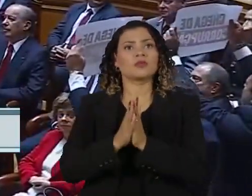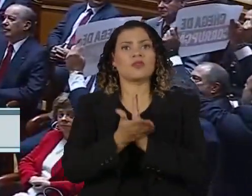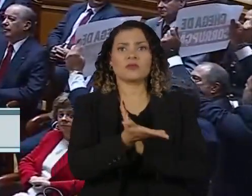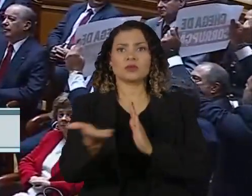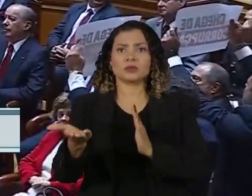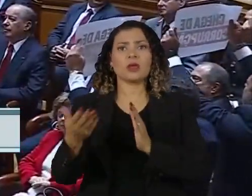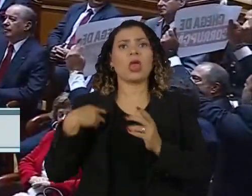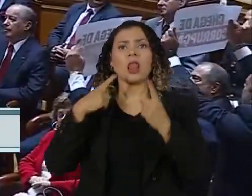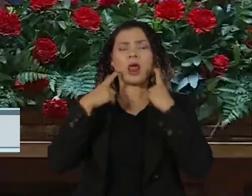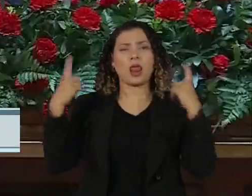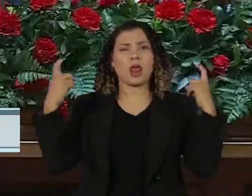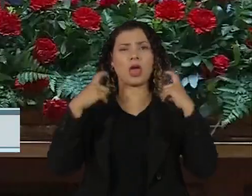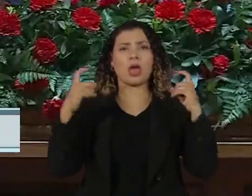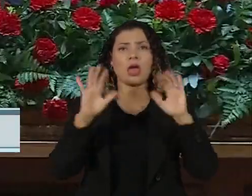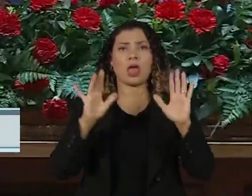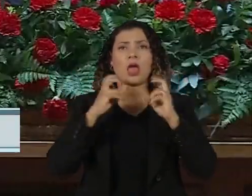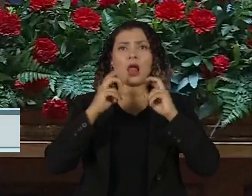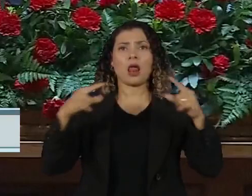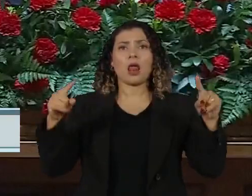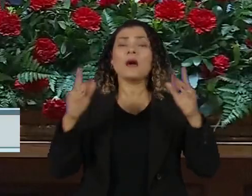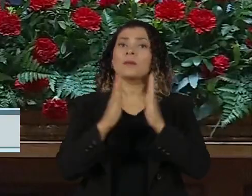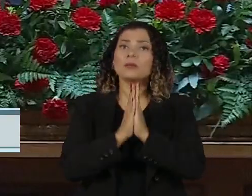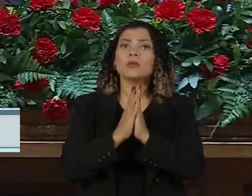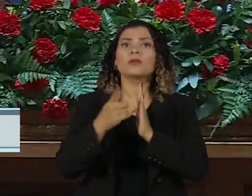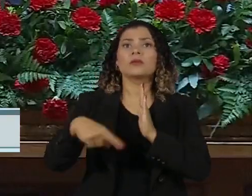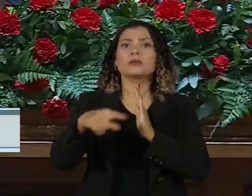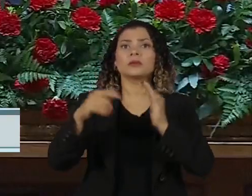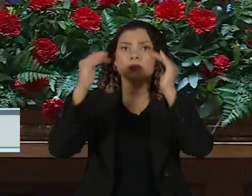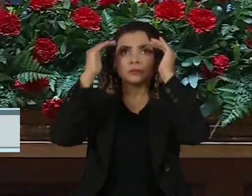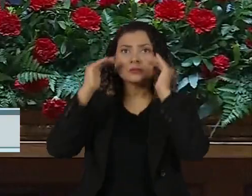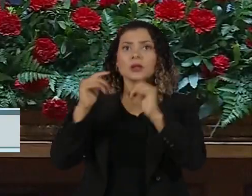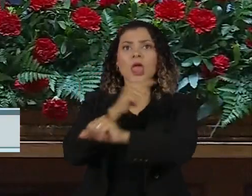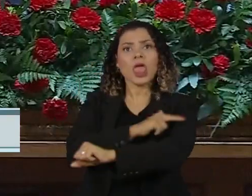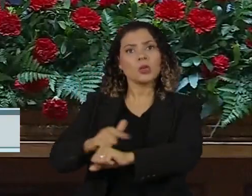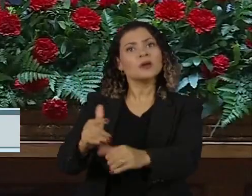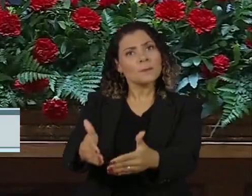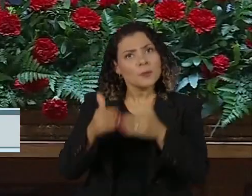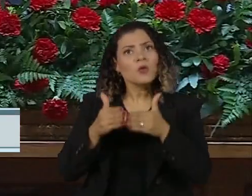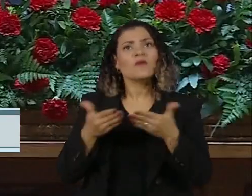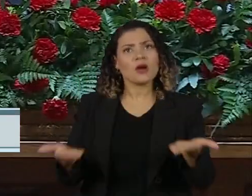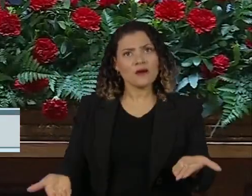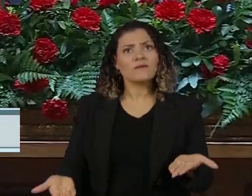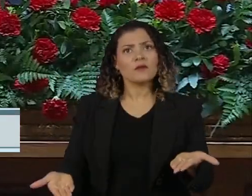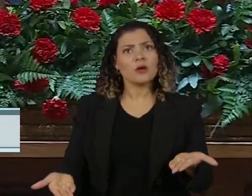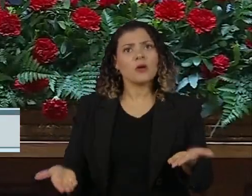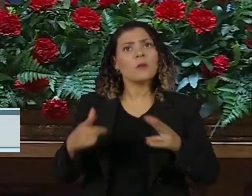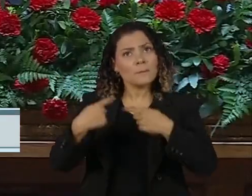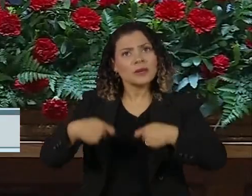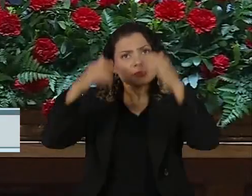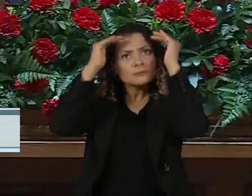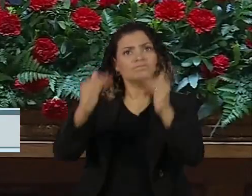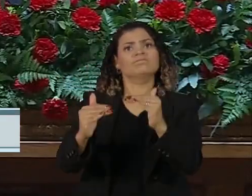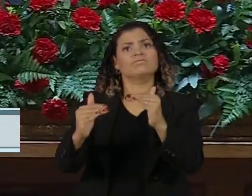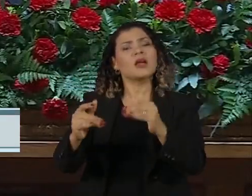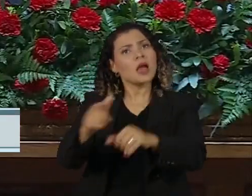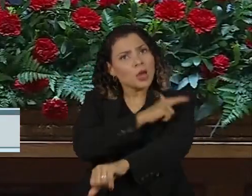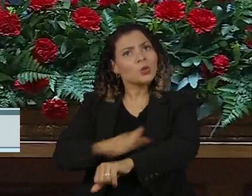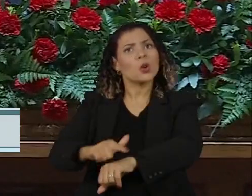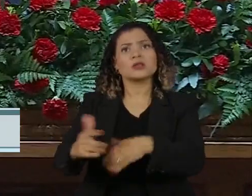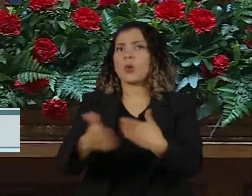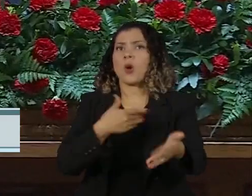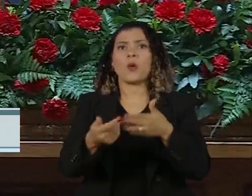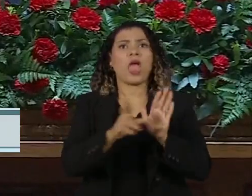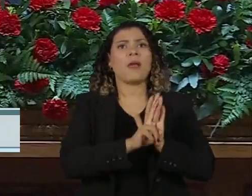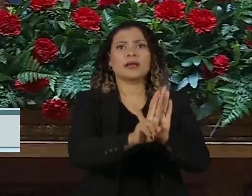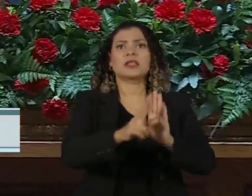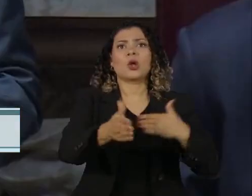sessão plenária têm de se portar com a urbanidade, a cortesia, a educação que é exigida a qualquer representante